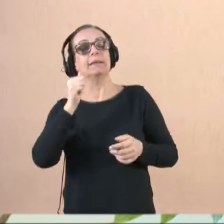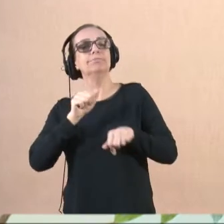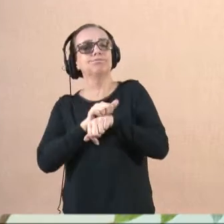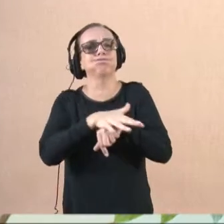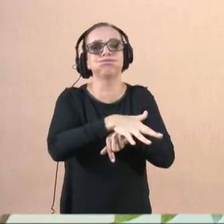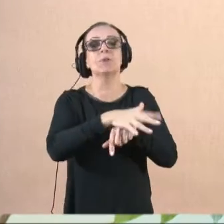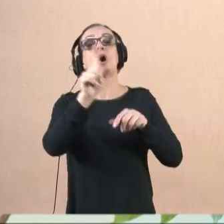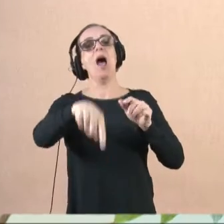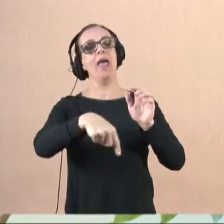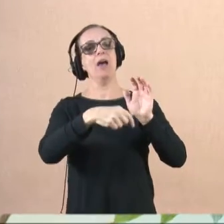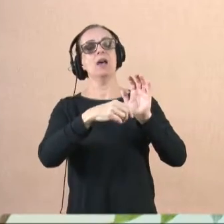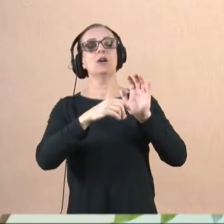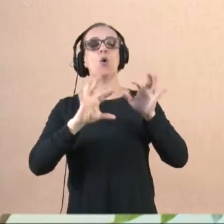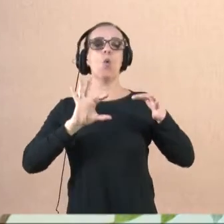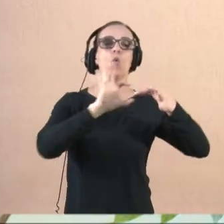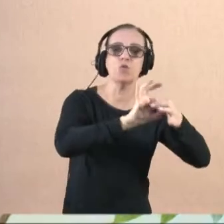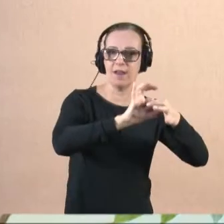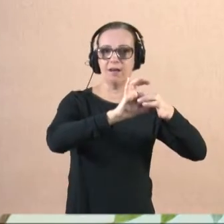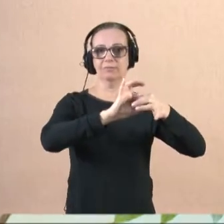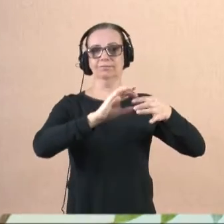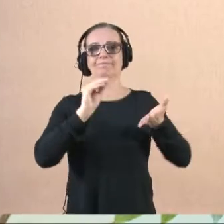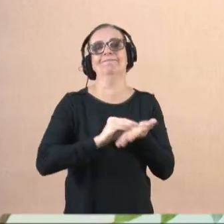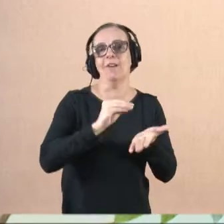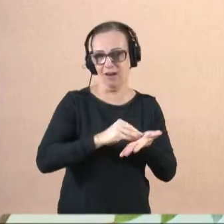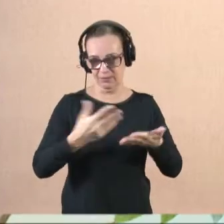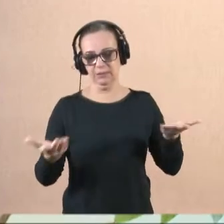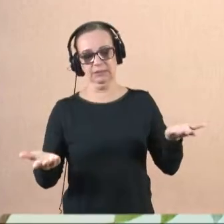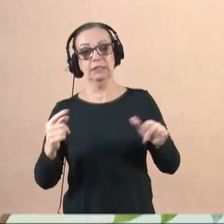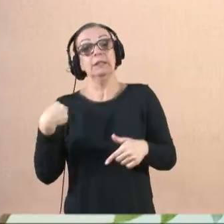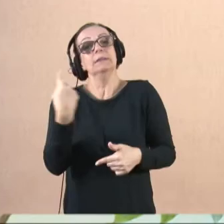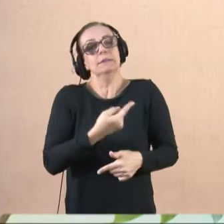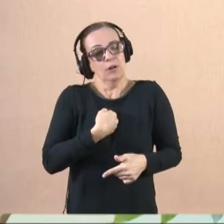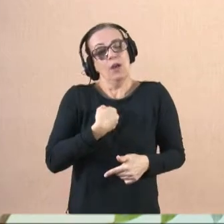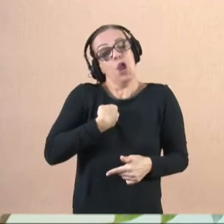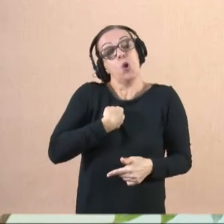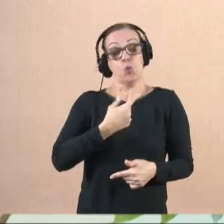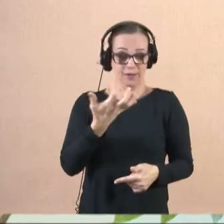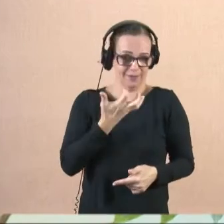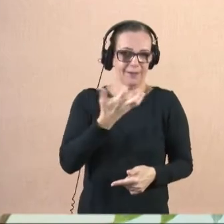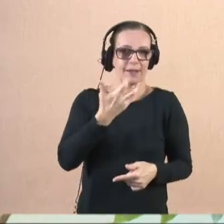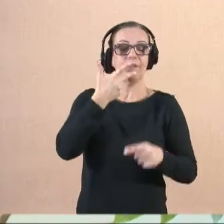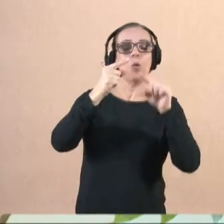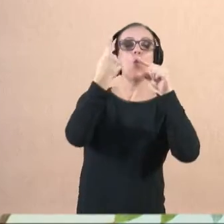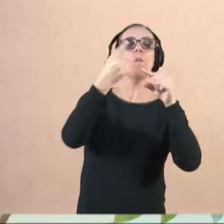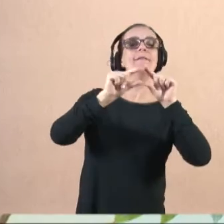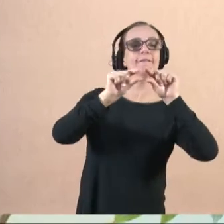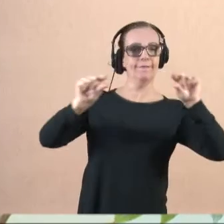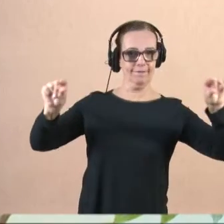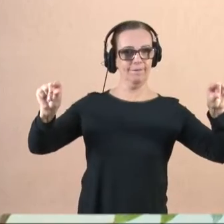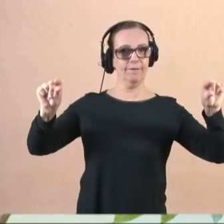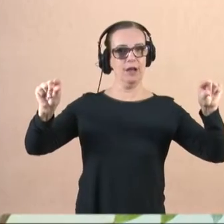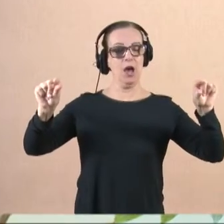união ou a solidariedade então é eu queria compartilhar uma frase que diz